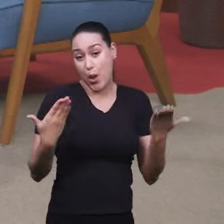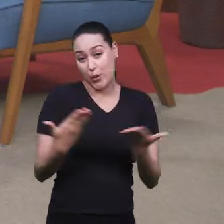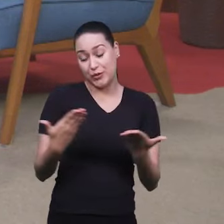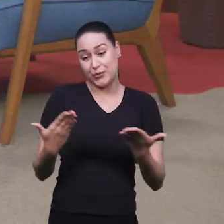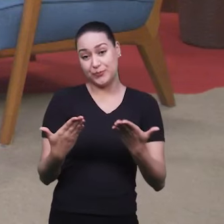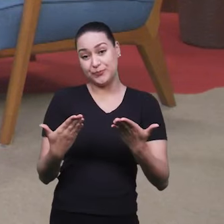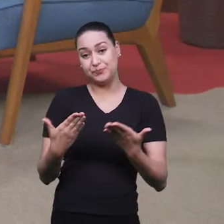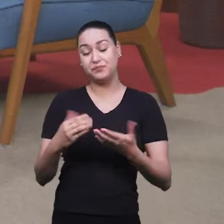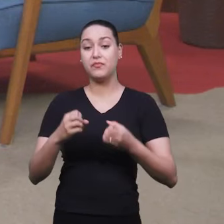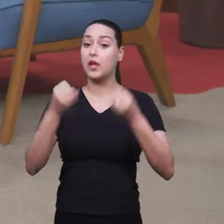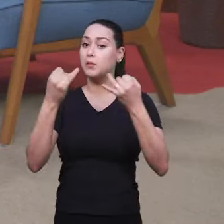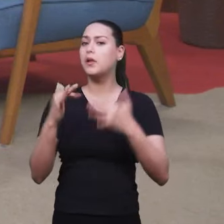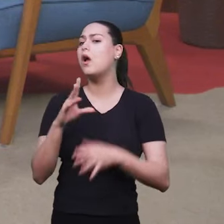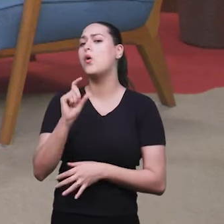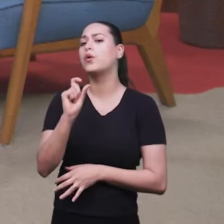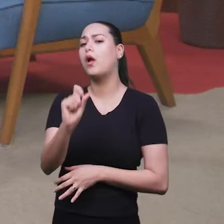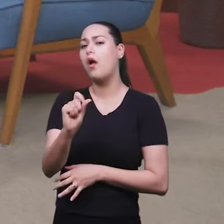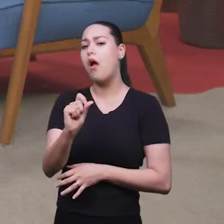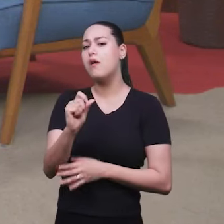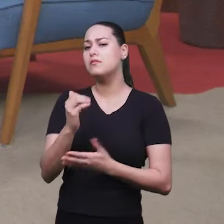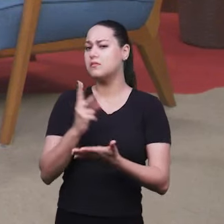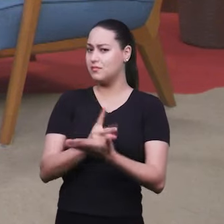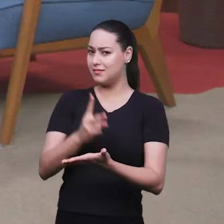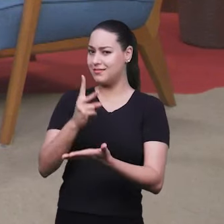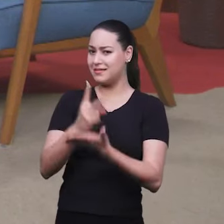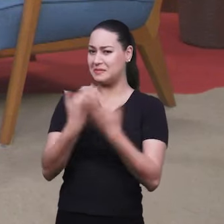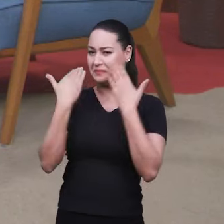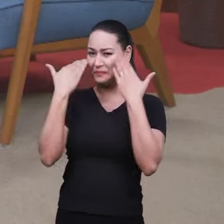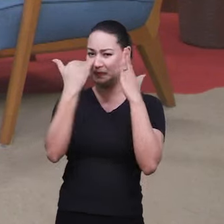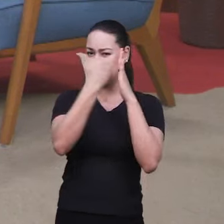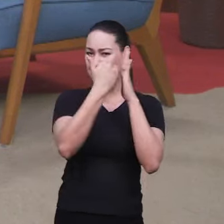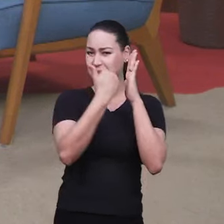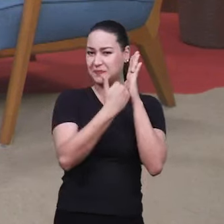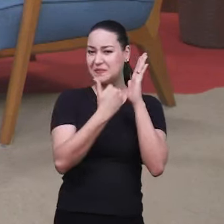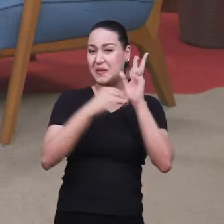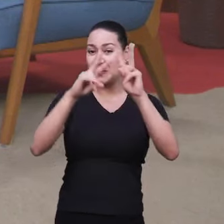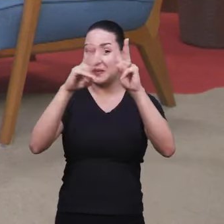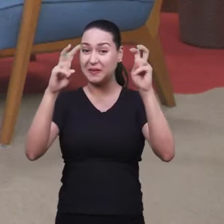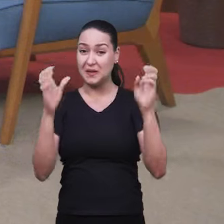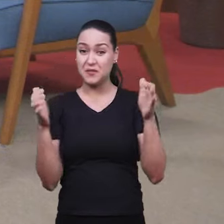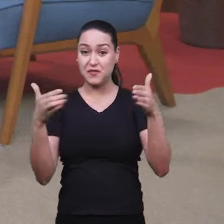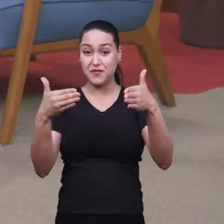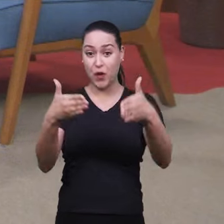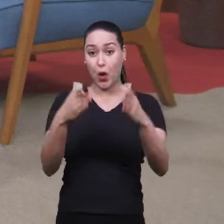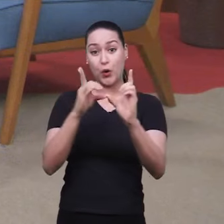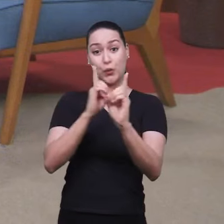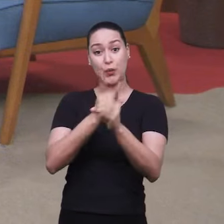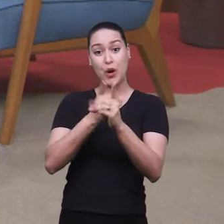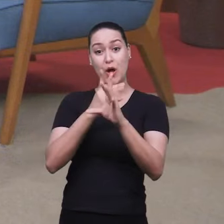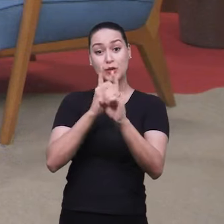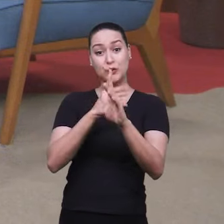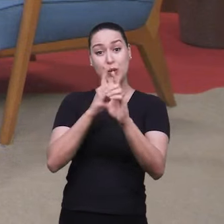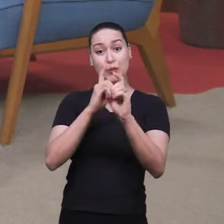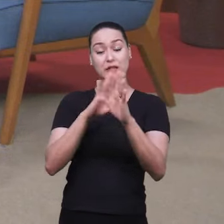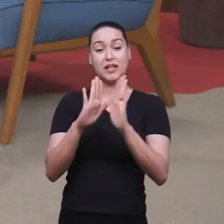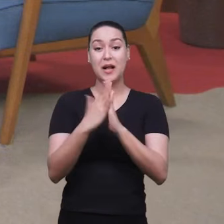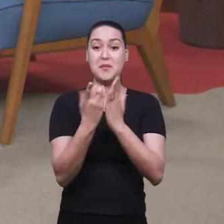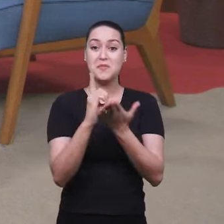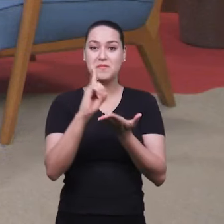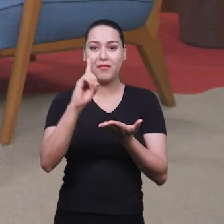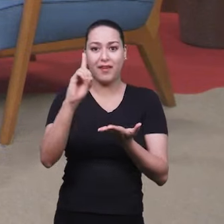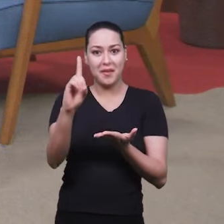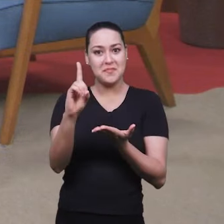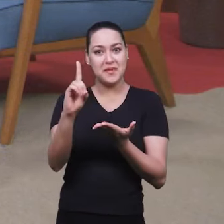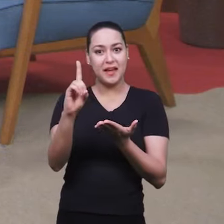te falar uma coisa, em todos os quadros do programa, nós vamos abordar temas direcionados à doutrina bíblica, com detalhe, com